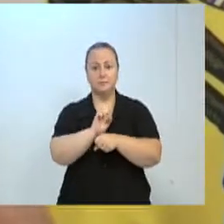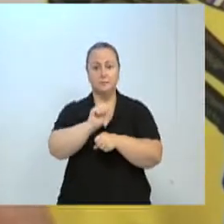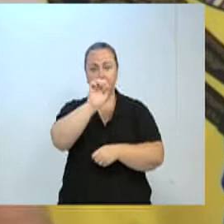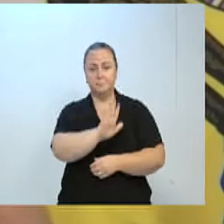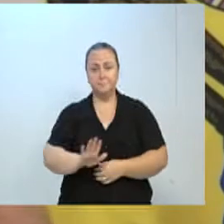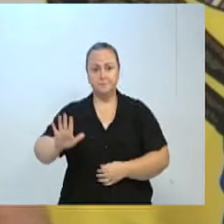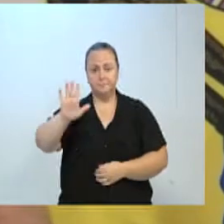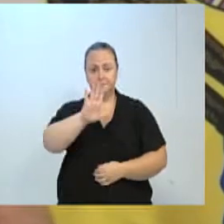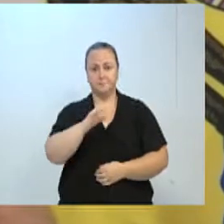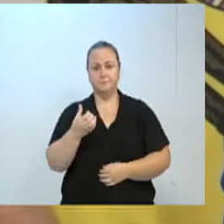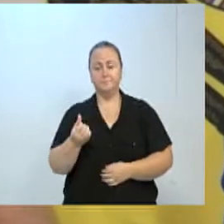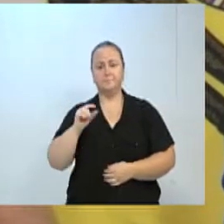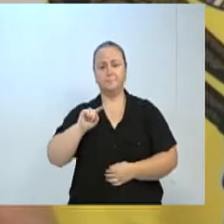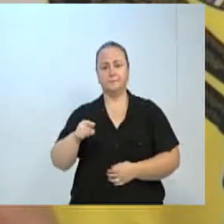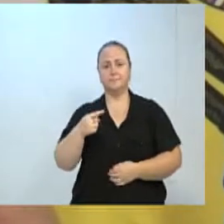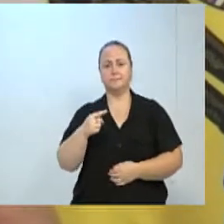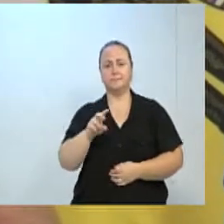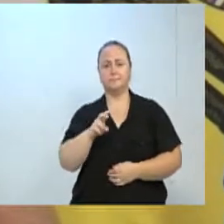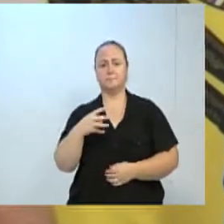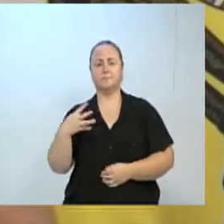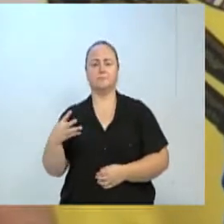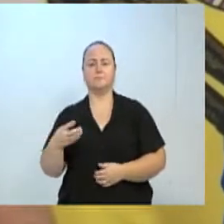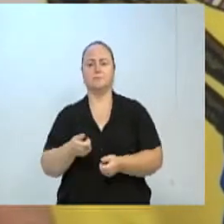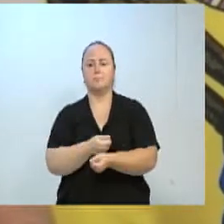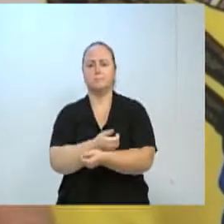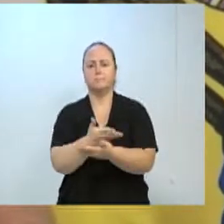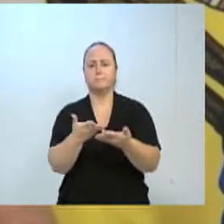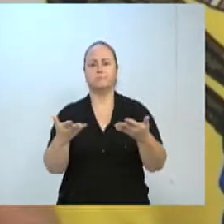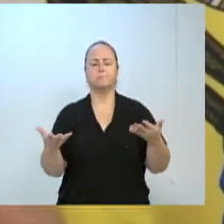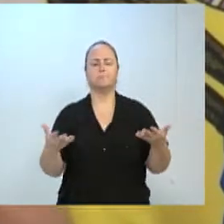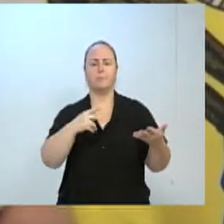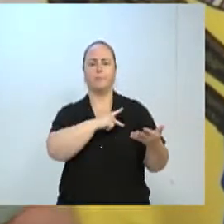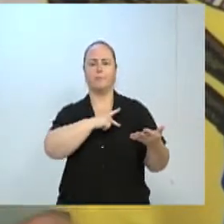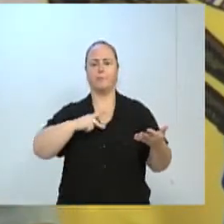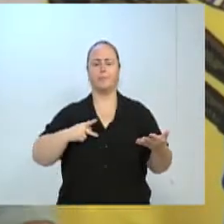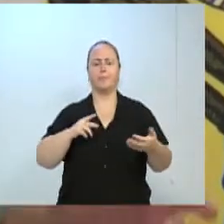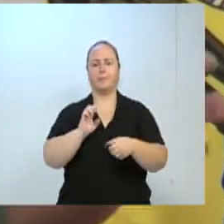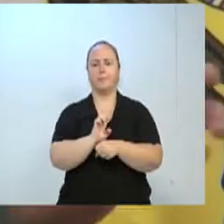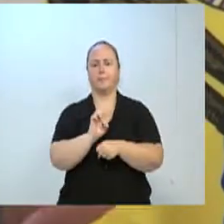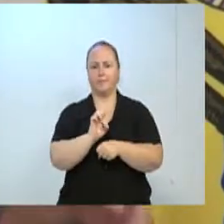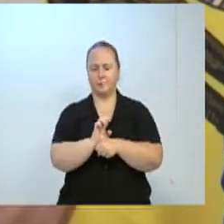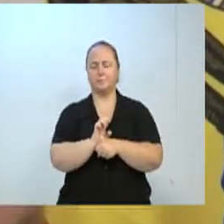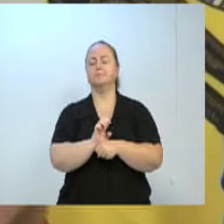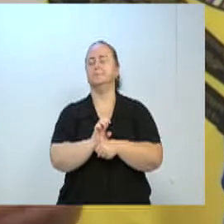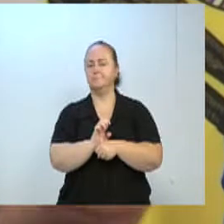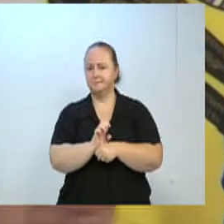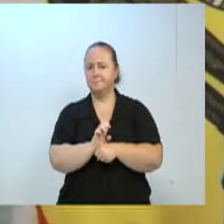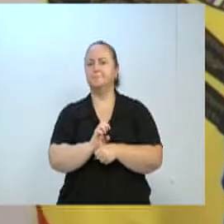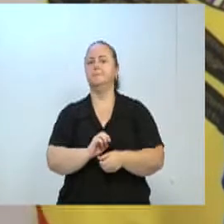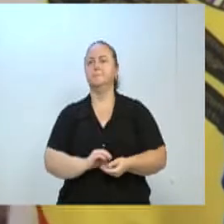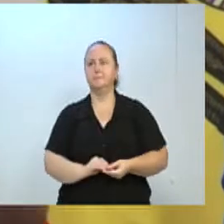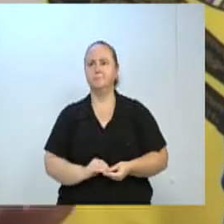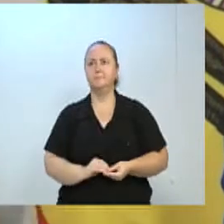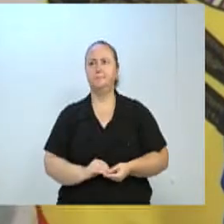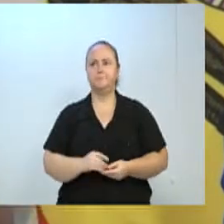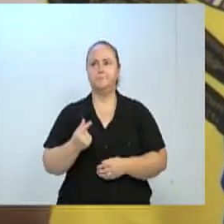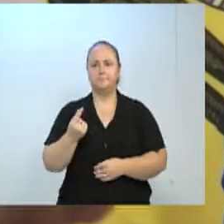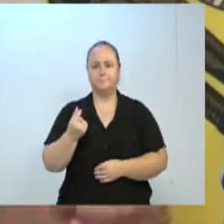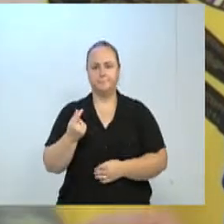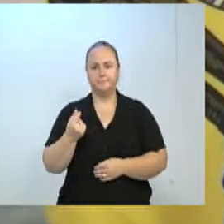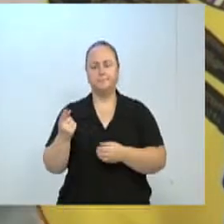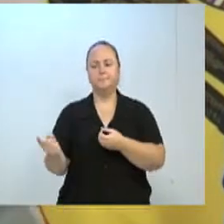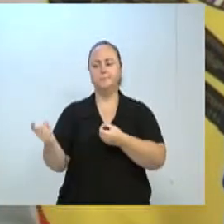6.454 computadores para a escola da rede pública estadual. Então, assim como eu sempre digo, os nossos recursos